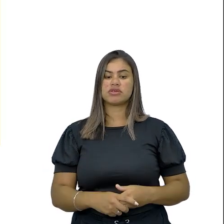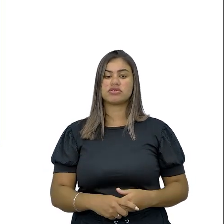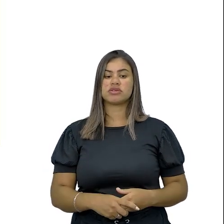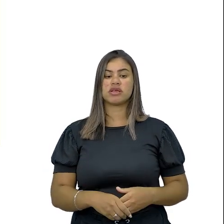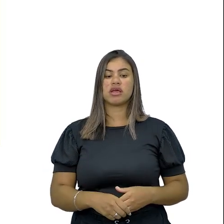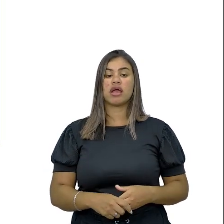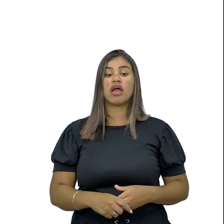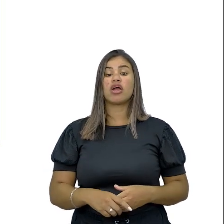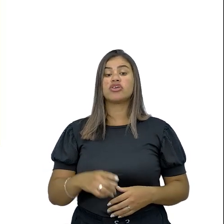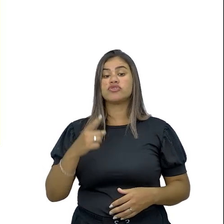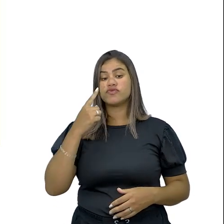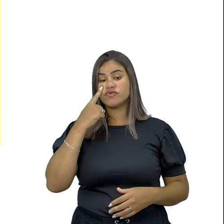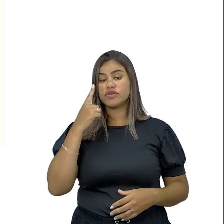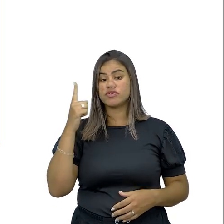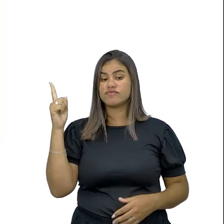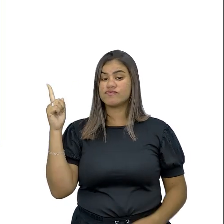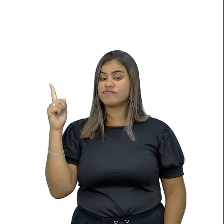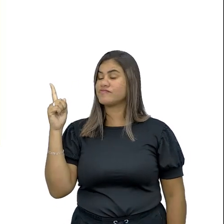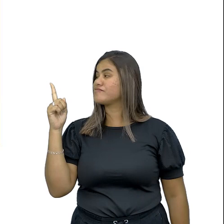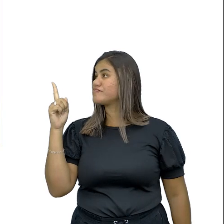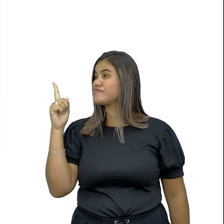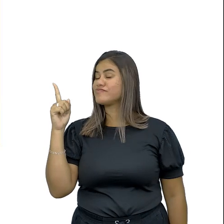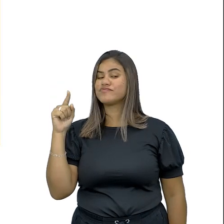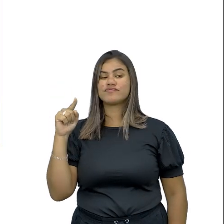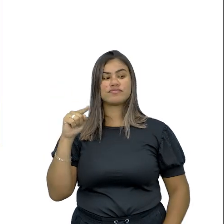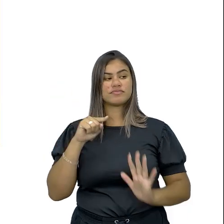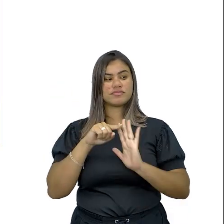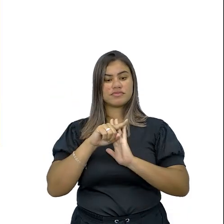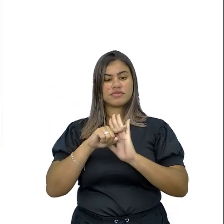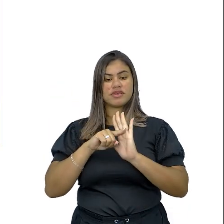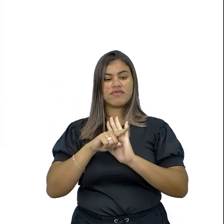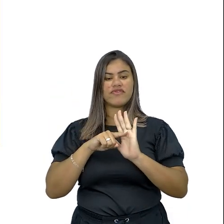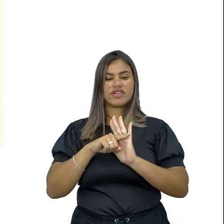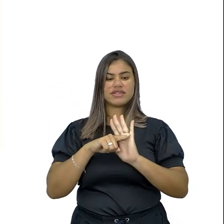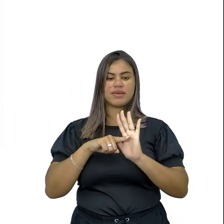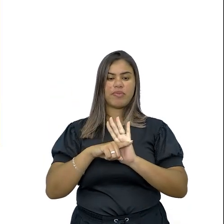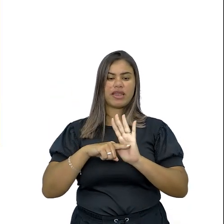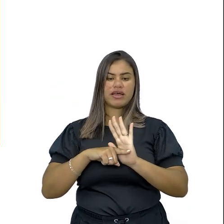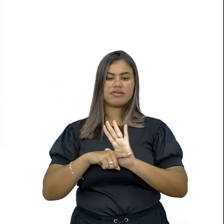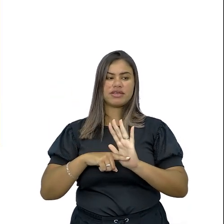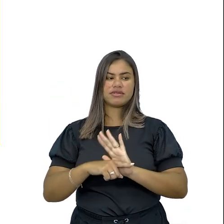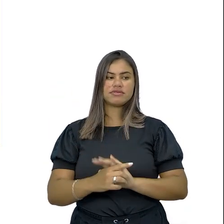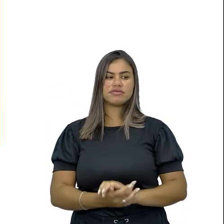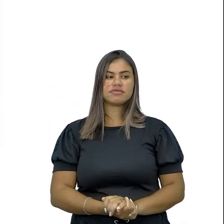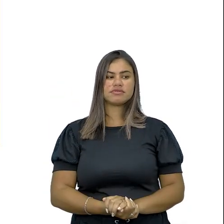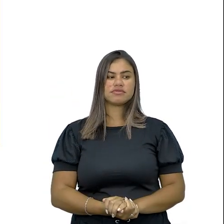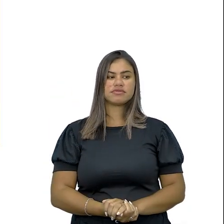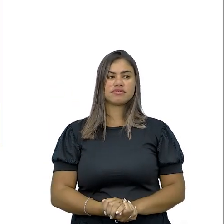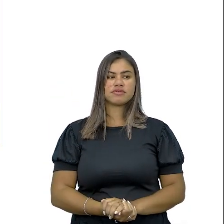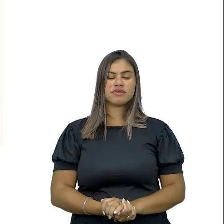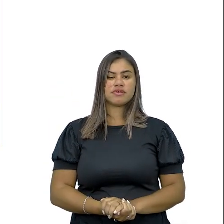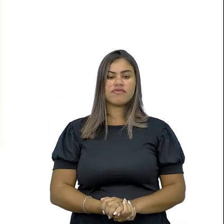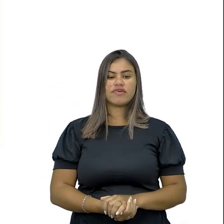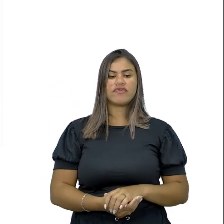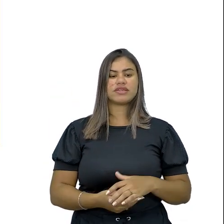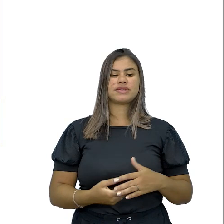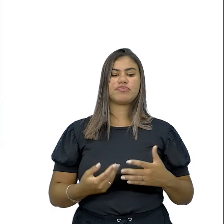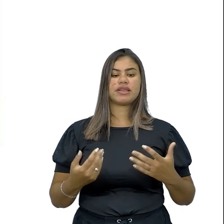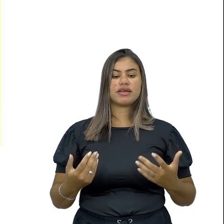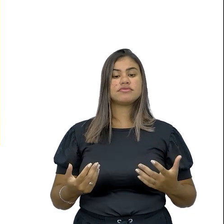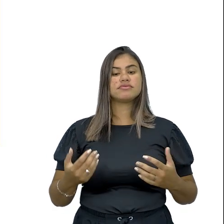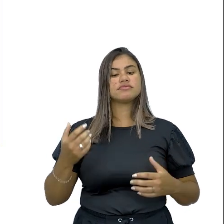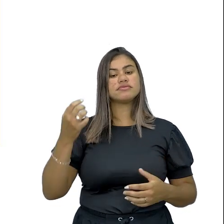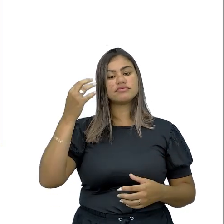investigação, olha aqui, pessoal, olha aqui, na investigação e nas especulações teóricas que